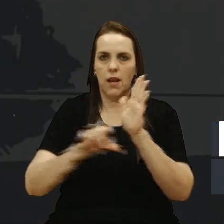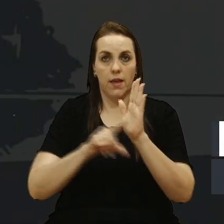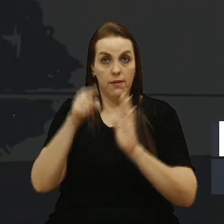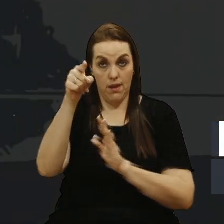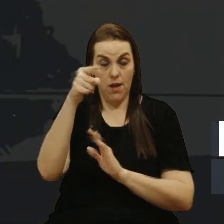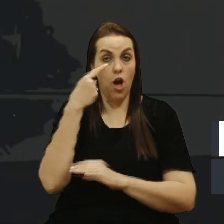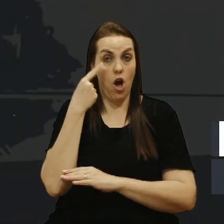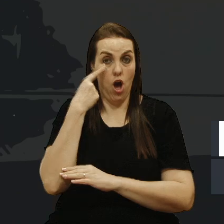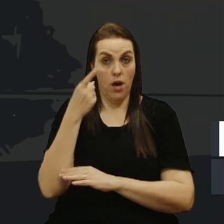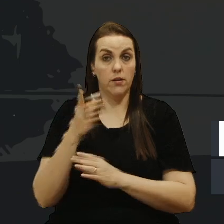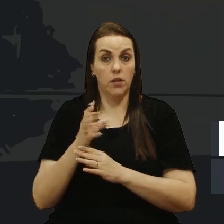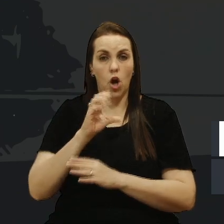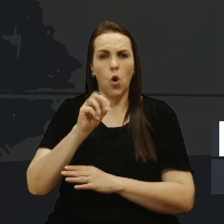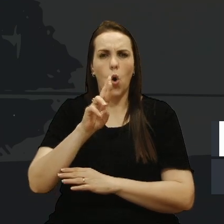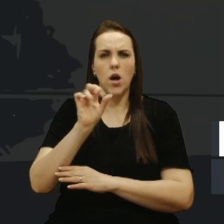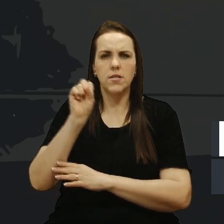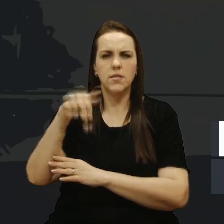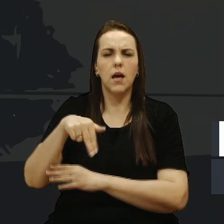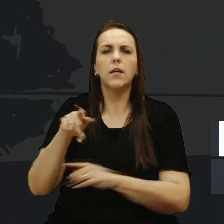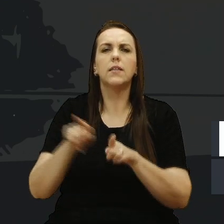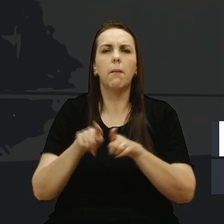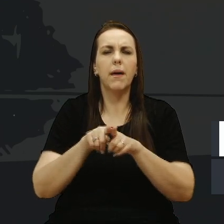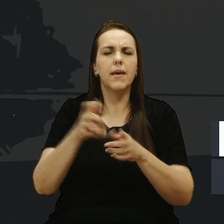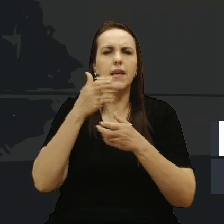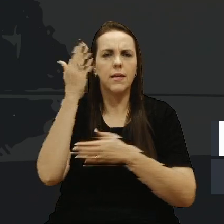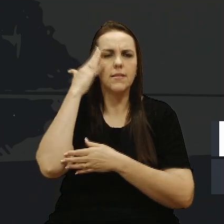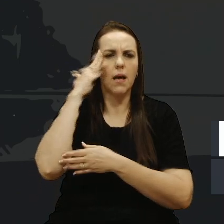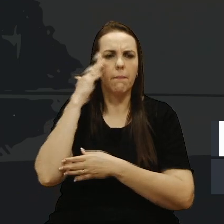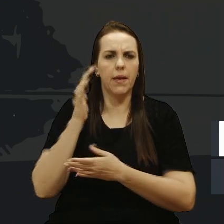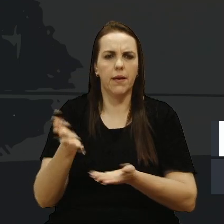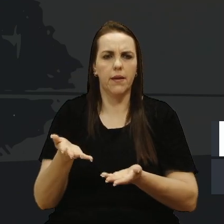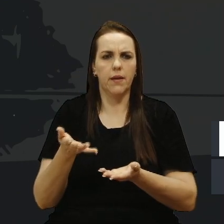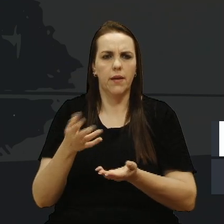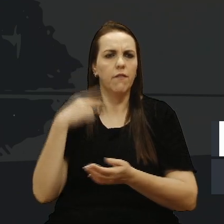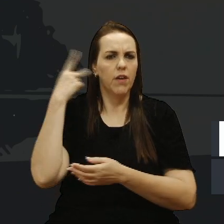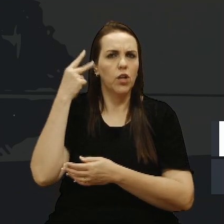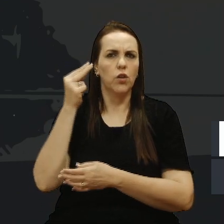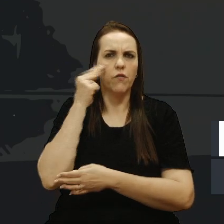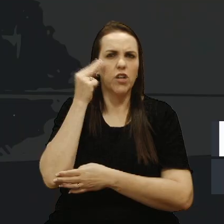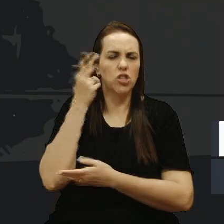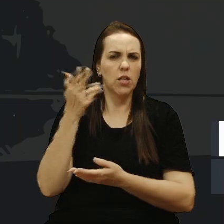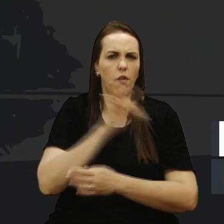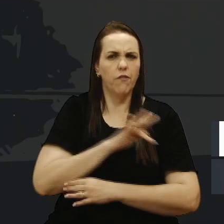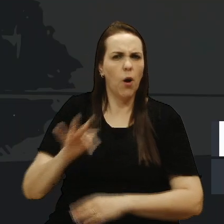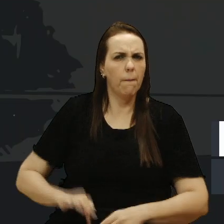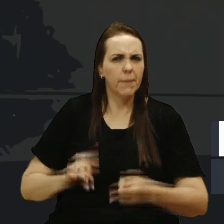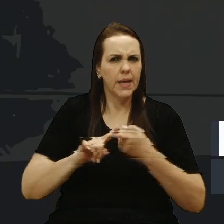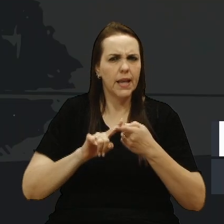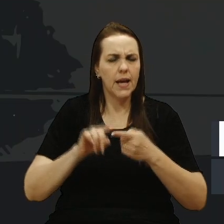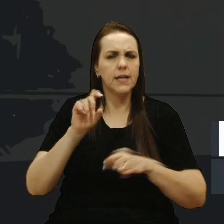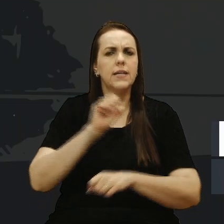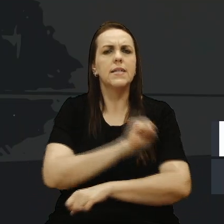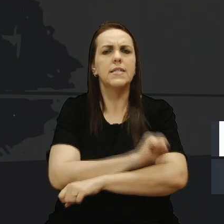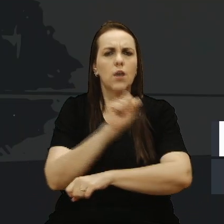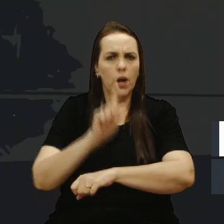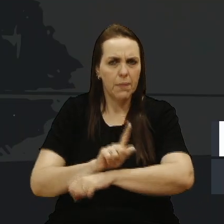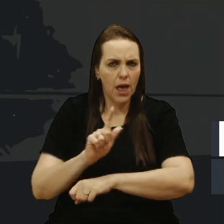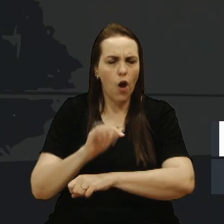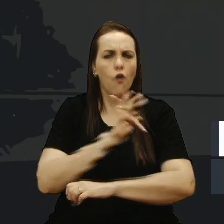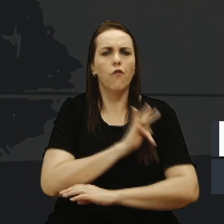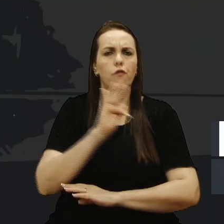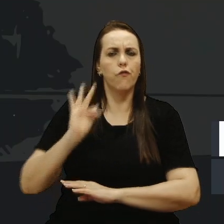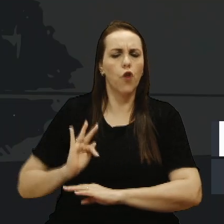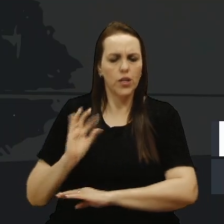exemplo da Corsã, eu gostaria de saber o exemplo da Corsã, vereador Fantinel, em Farroupilha, em São Gabriel, em Flores da